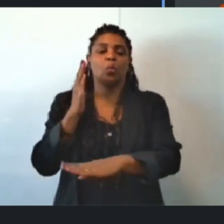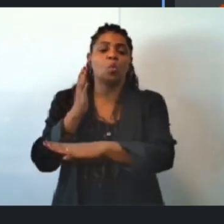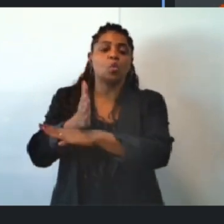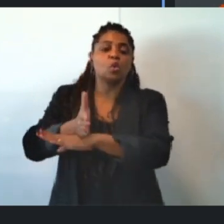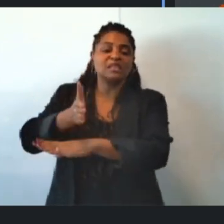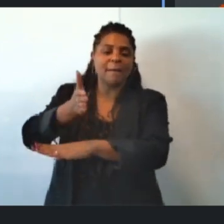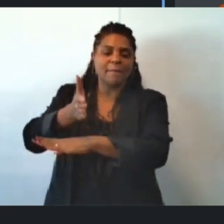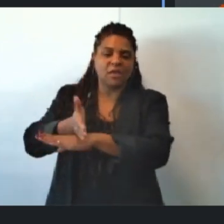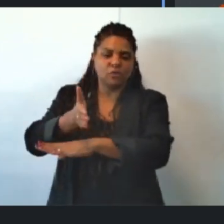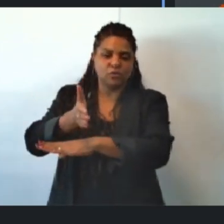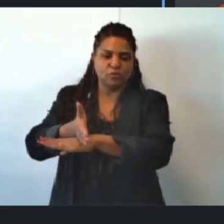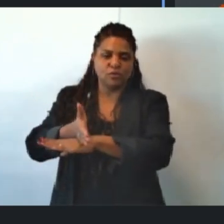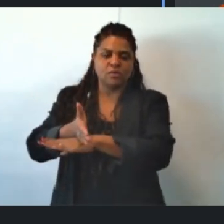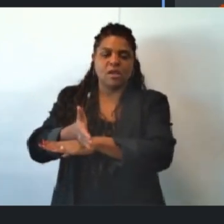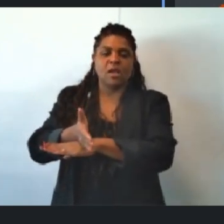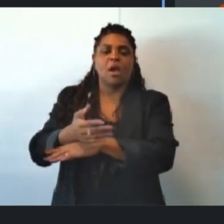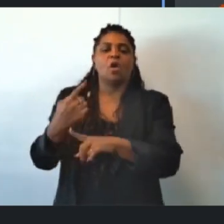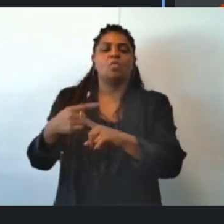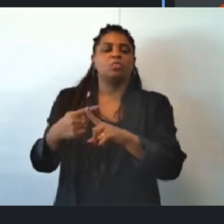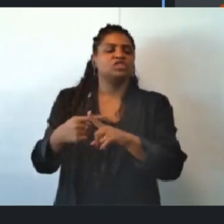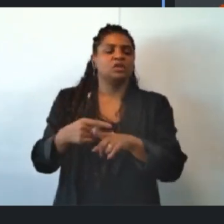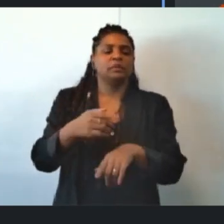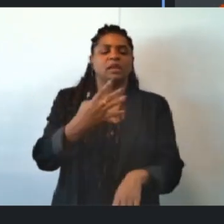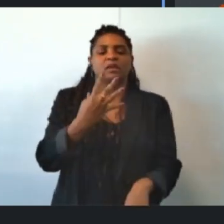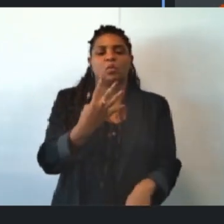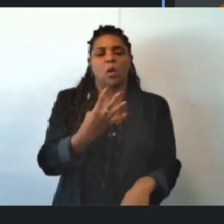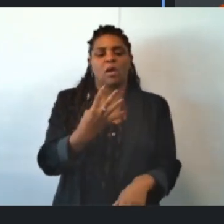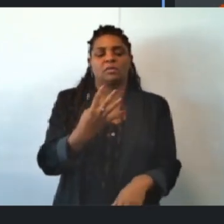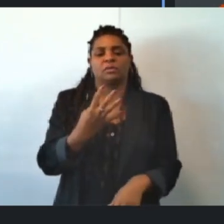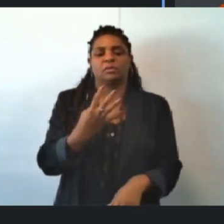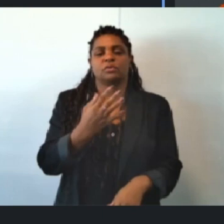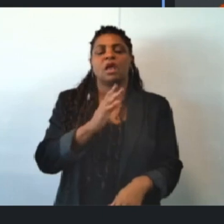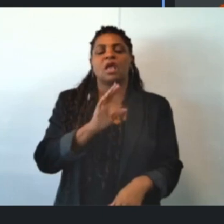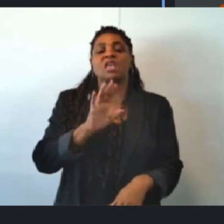a gente recuou os pontos, esse ponto, facilitou